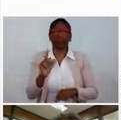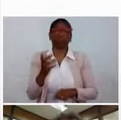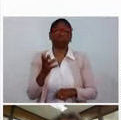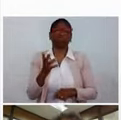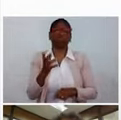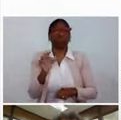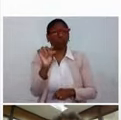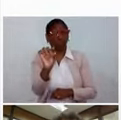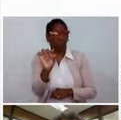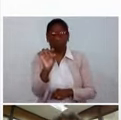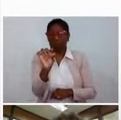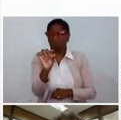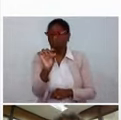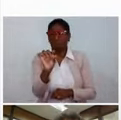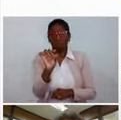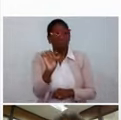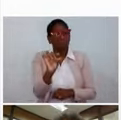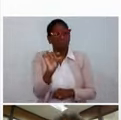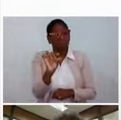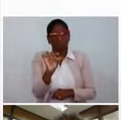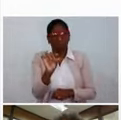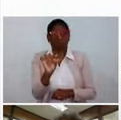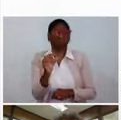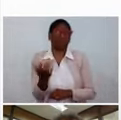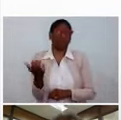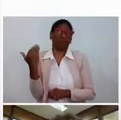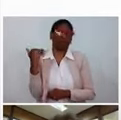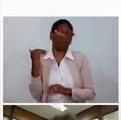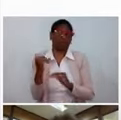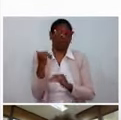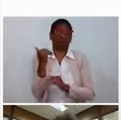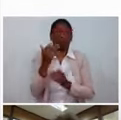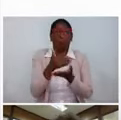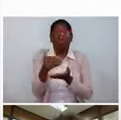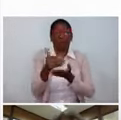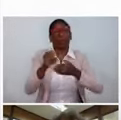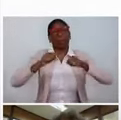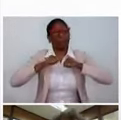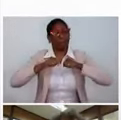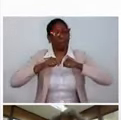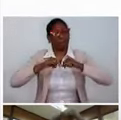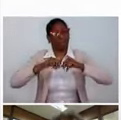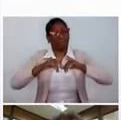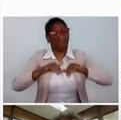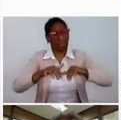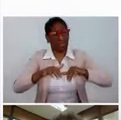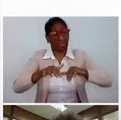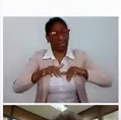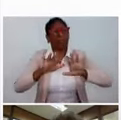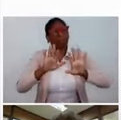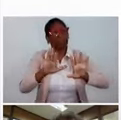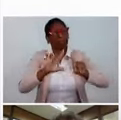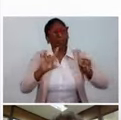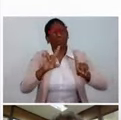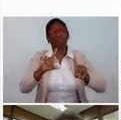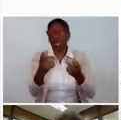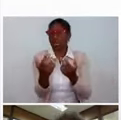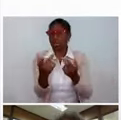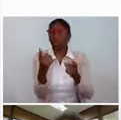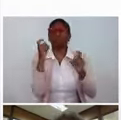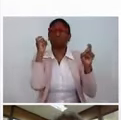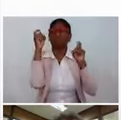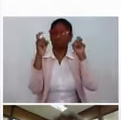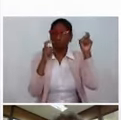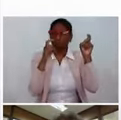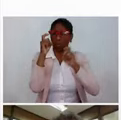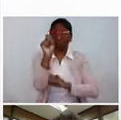agora realmente é muito inferior a momentos anteriores da pandemia, o que não diminui a preocupação, mas não a elimina, né? Porque os óbitos, como a